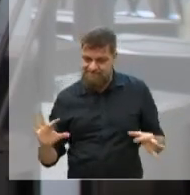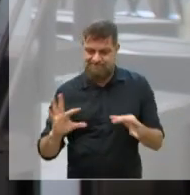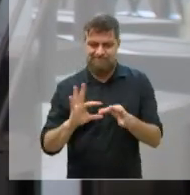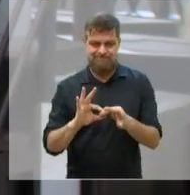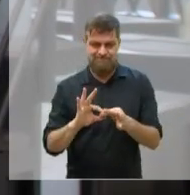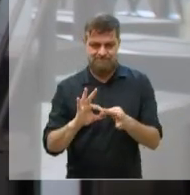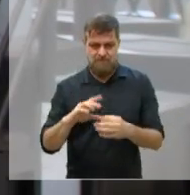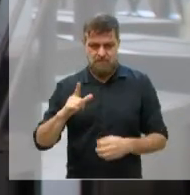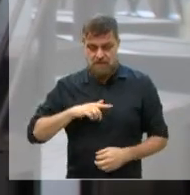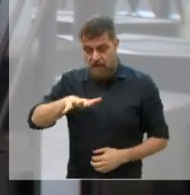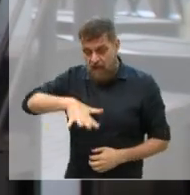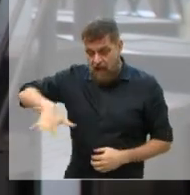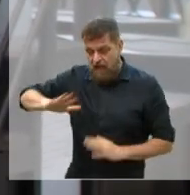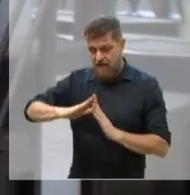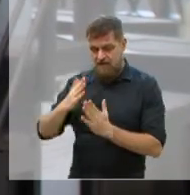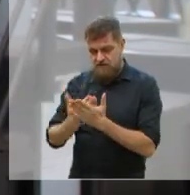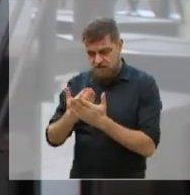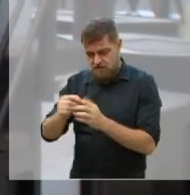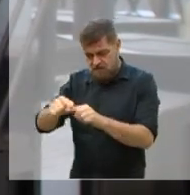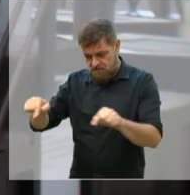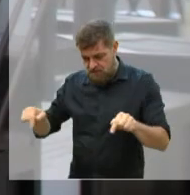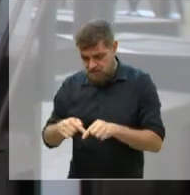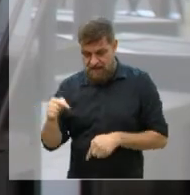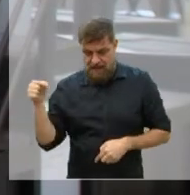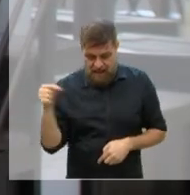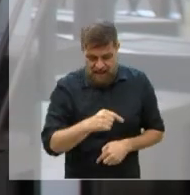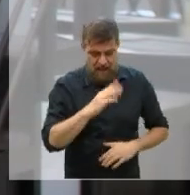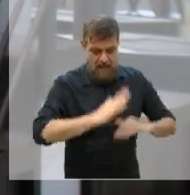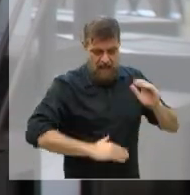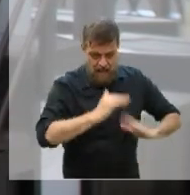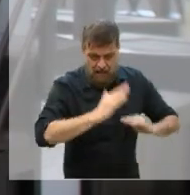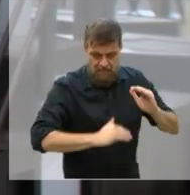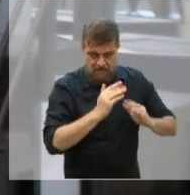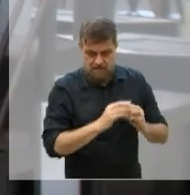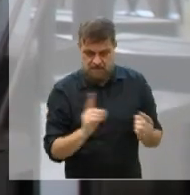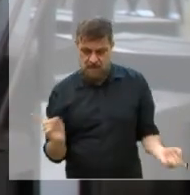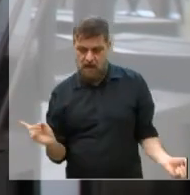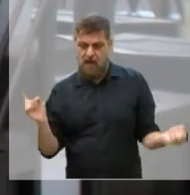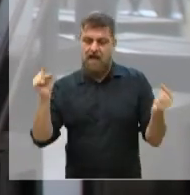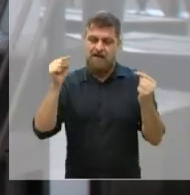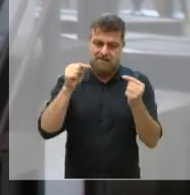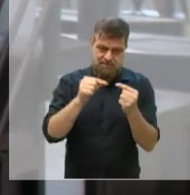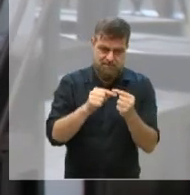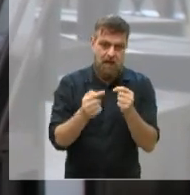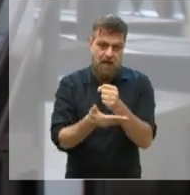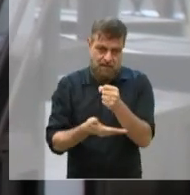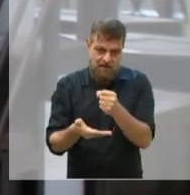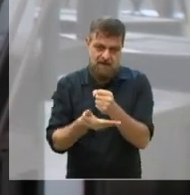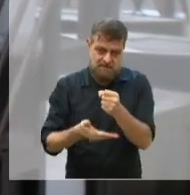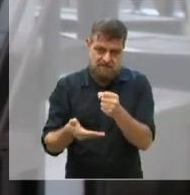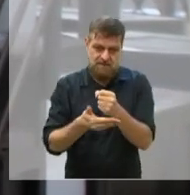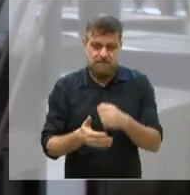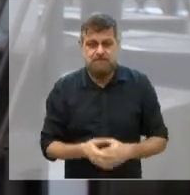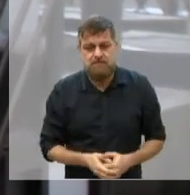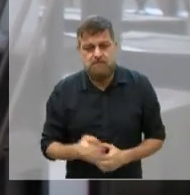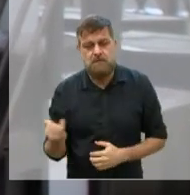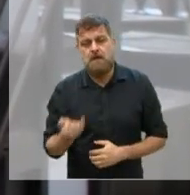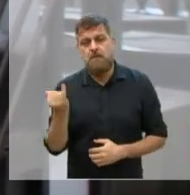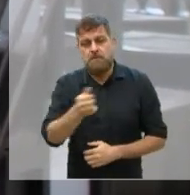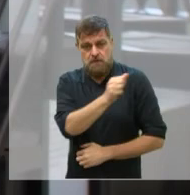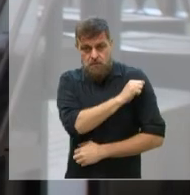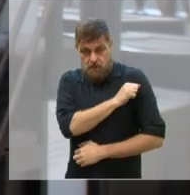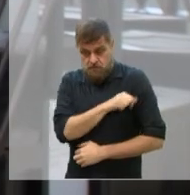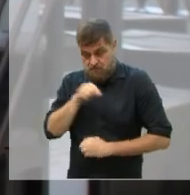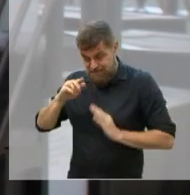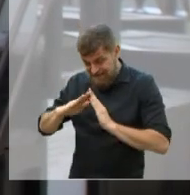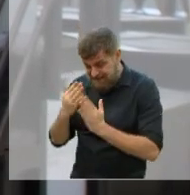Então o espaço da sala de aula e o espaço do experimento fora da sala de aula, ambos são fundamentais. Agora, então é importante, né, que ele aprenda na